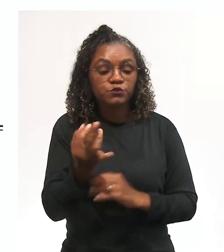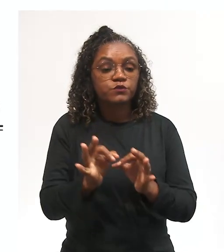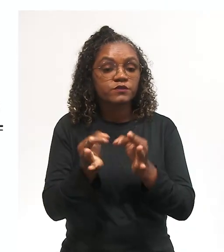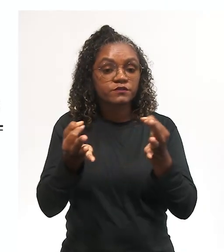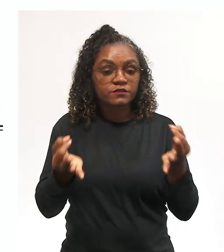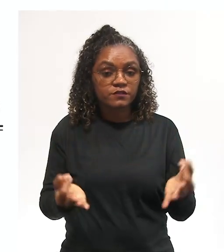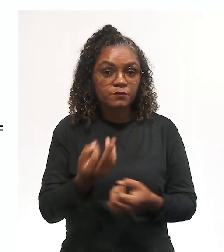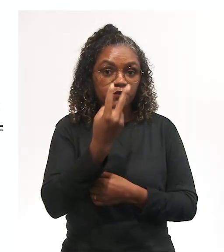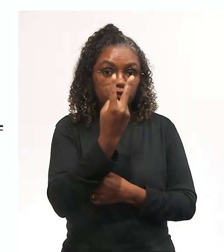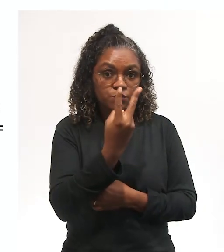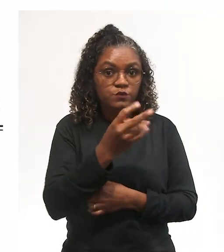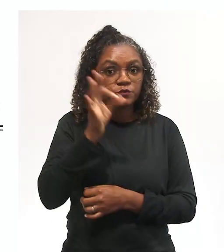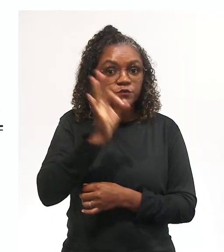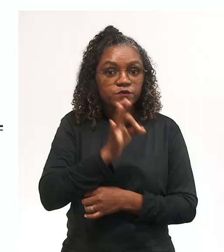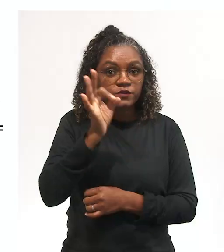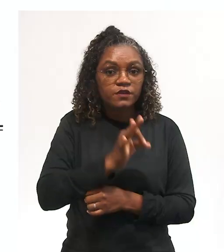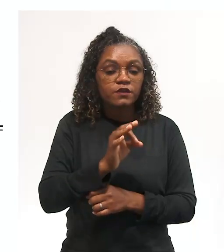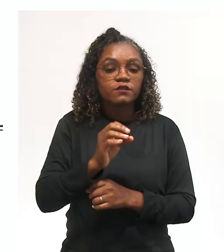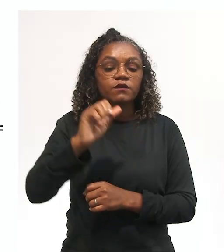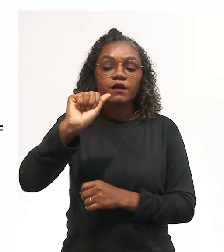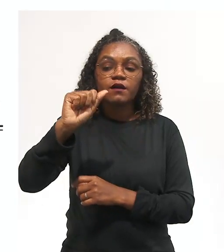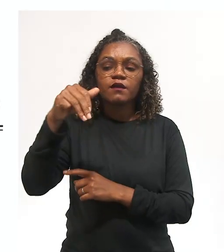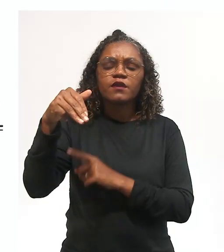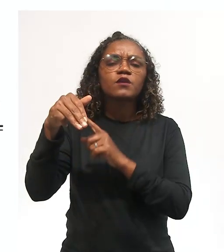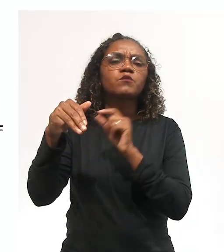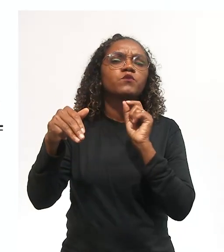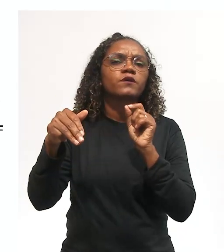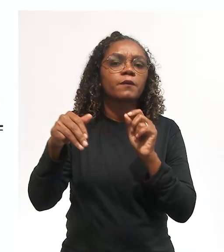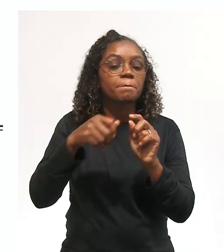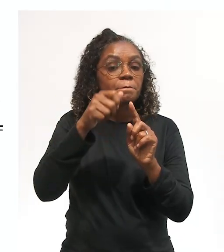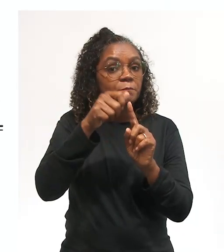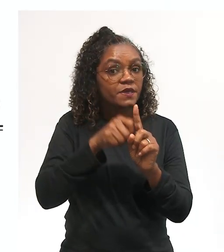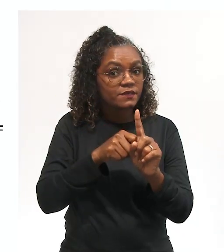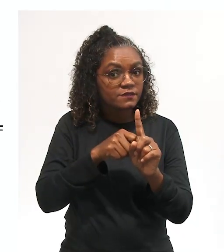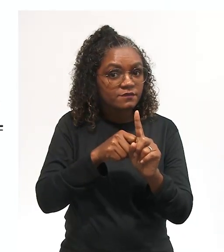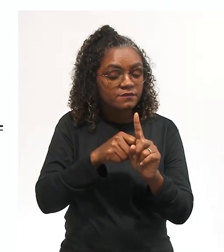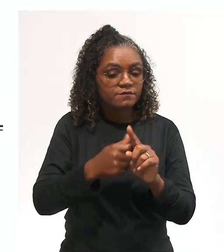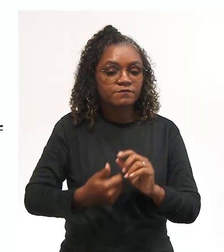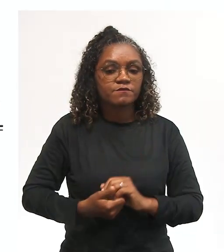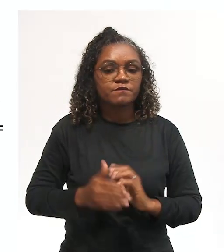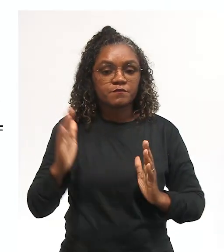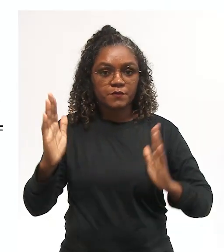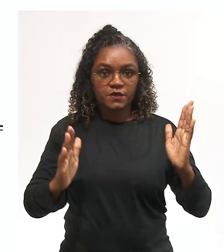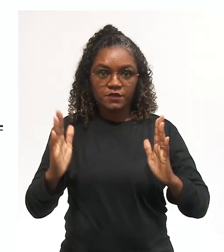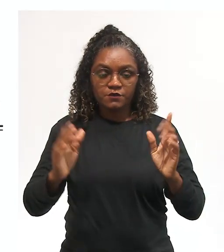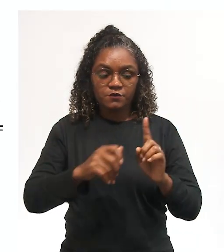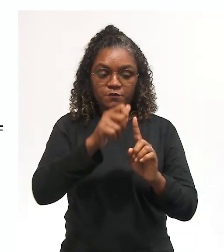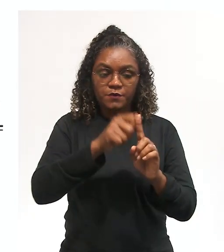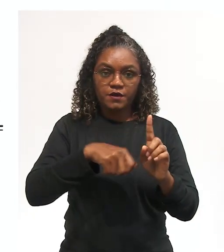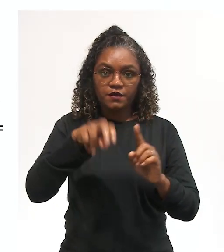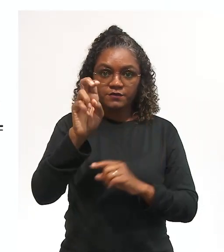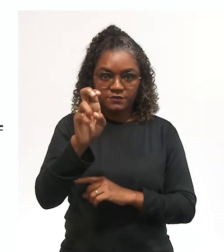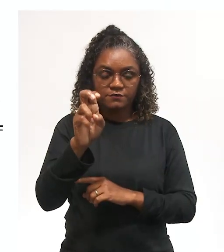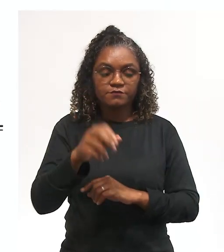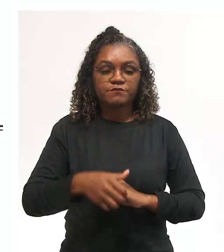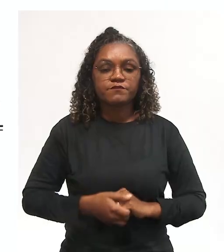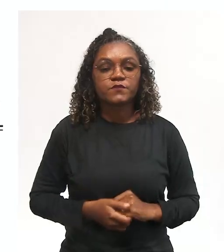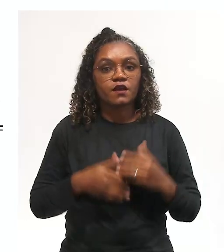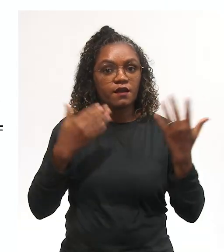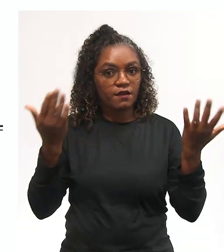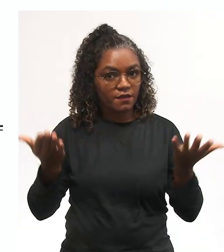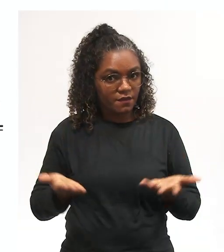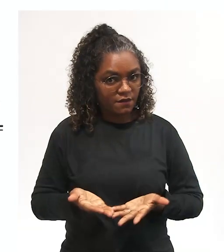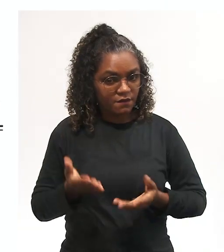ao mês. 2AM é 2% ao mês. Durante 5 meses. Vamos calcular